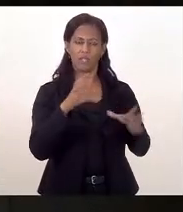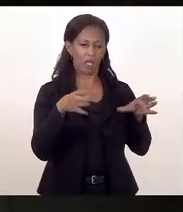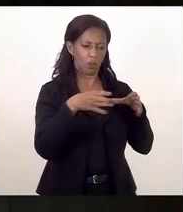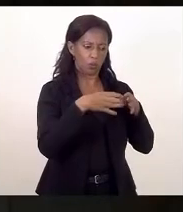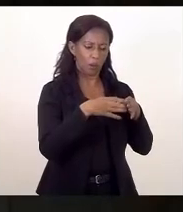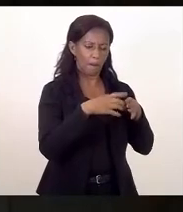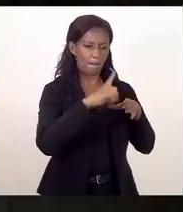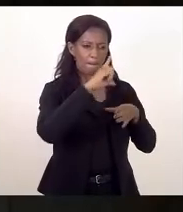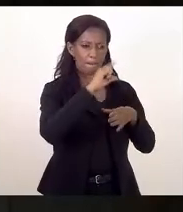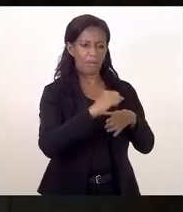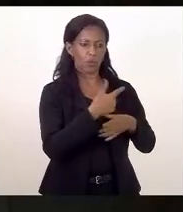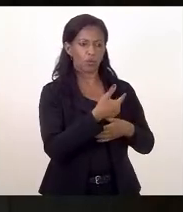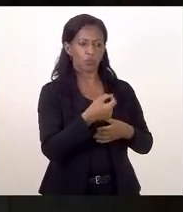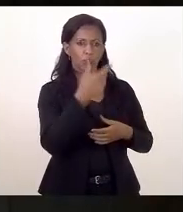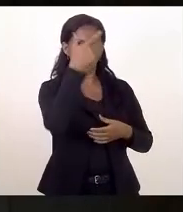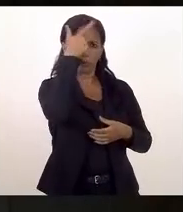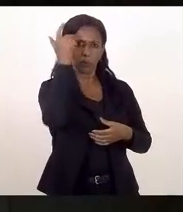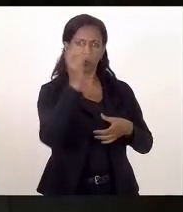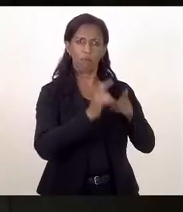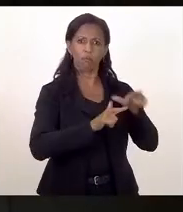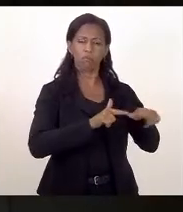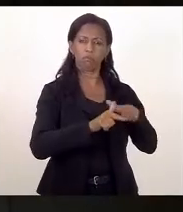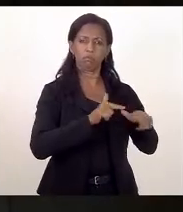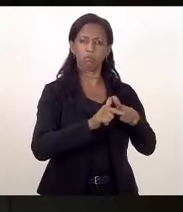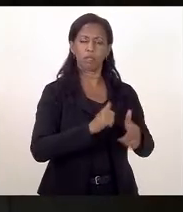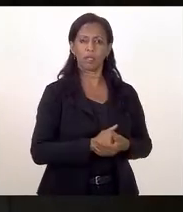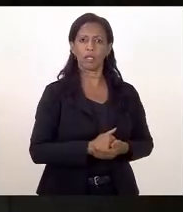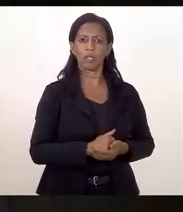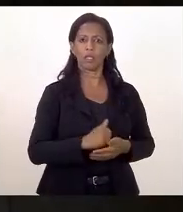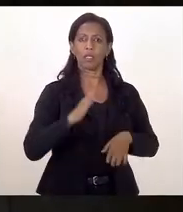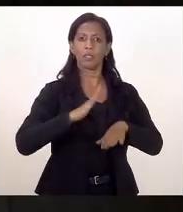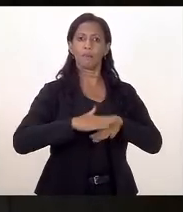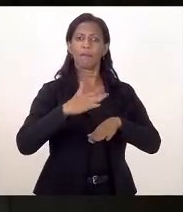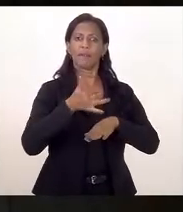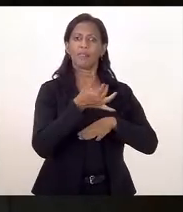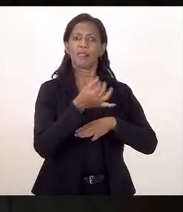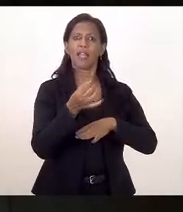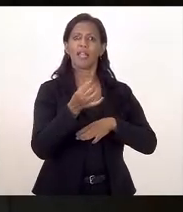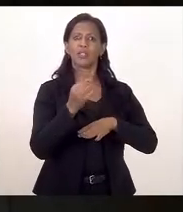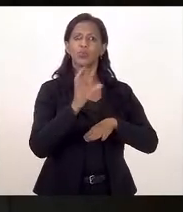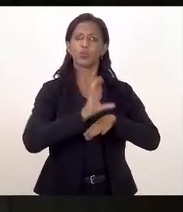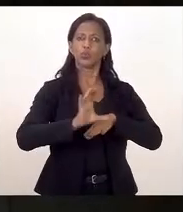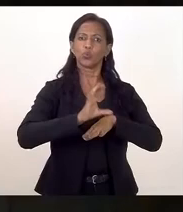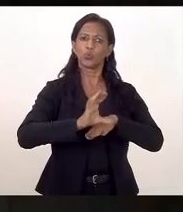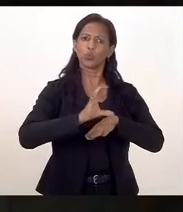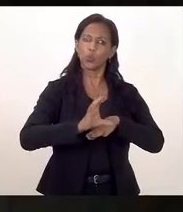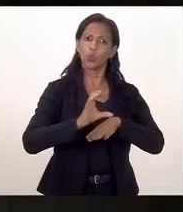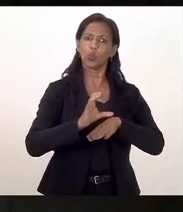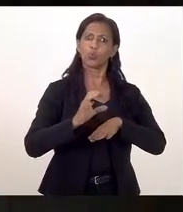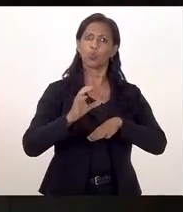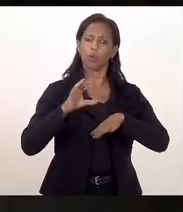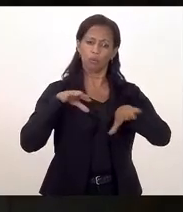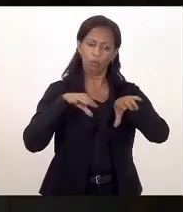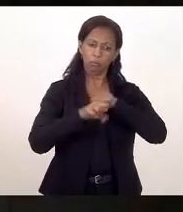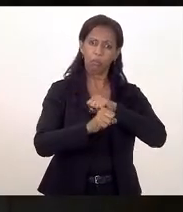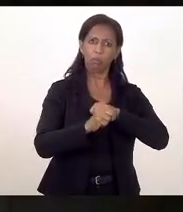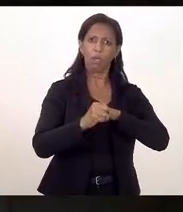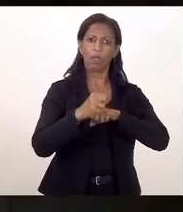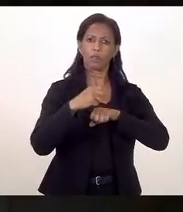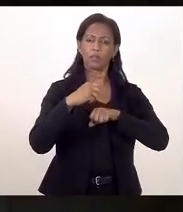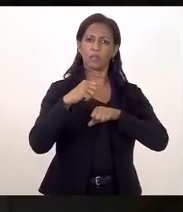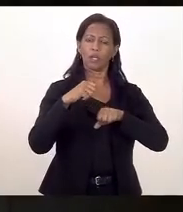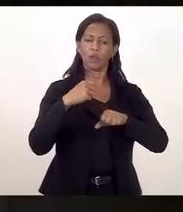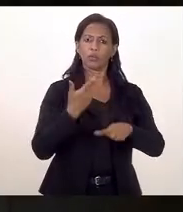menos de 200 servidores tem mais de 10 cursos de graduação, cursos de pós-graduação, que